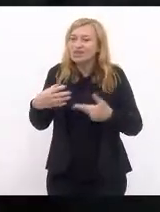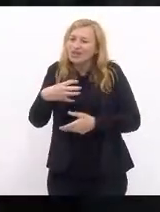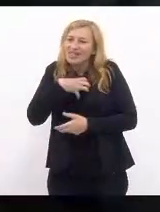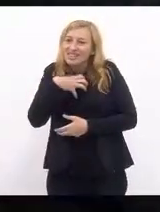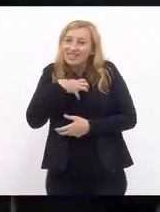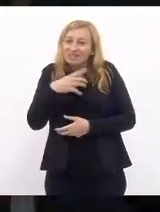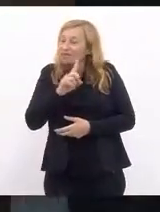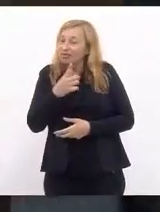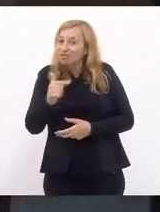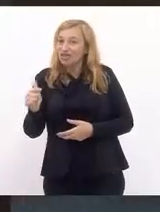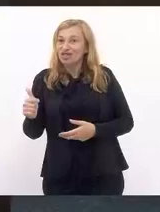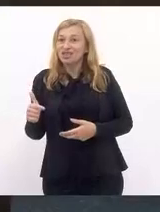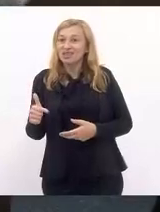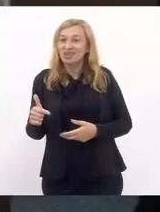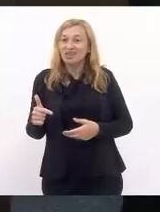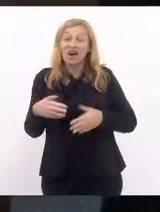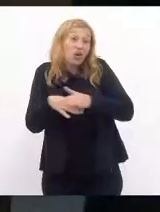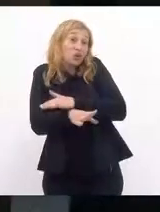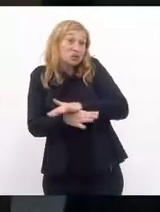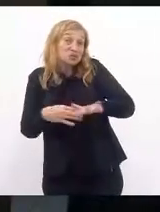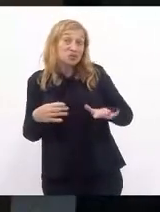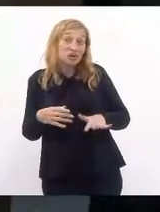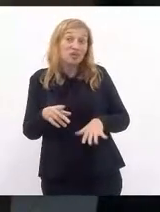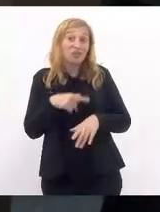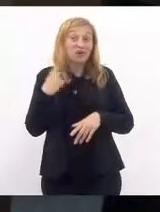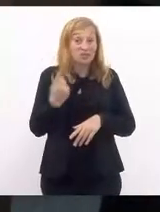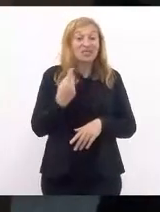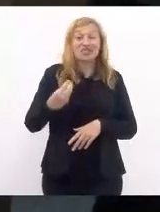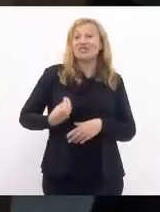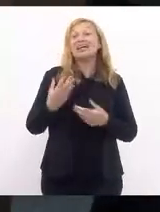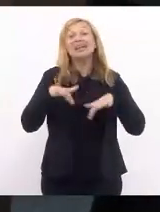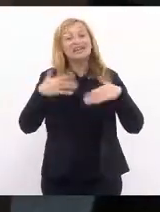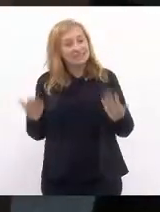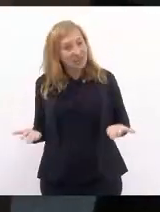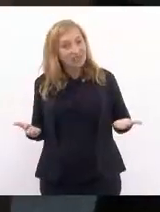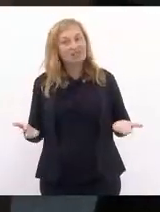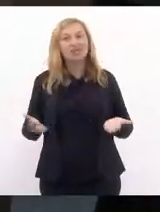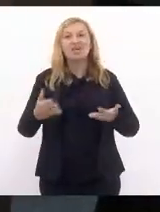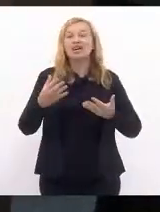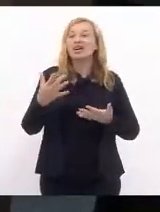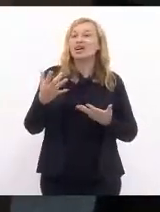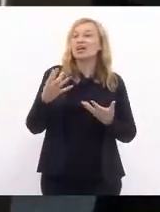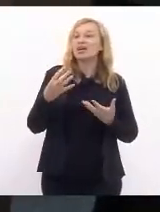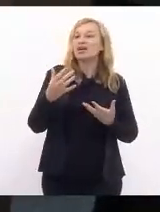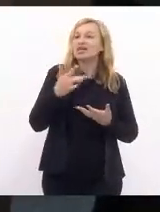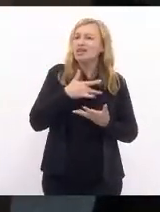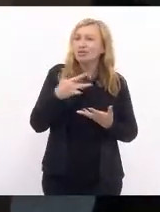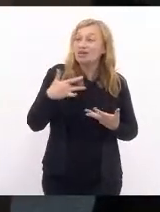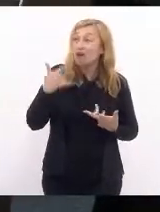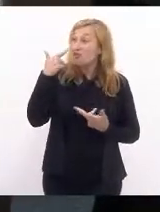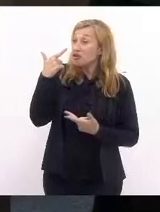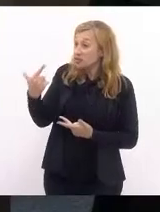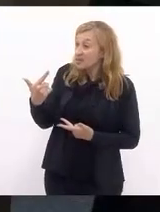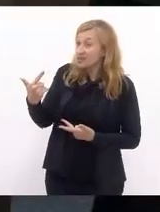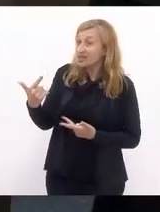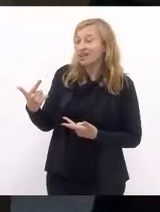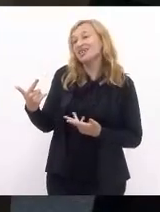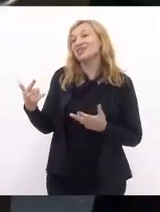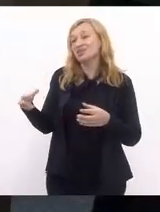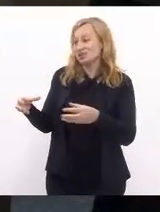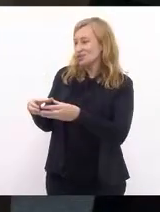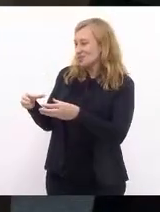sentimento nem existia porque a gente é acostumado com a nossa vida então é muito salutar ver vocês